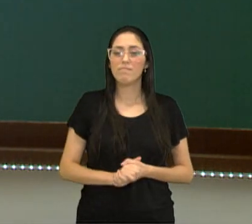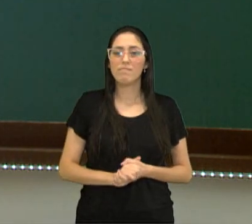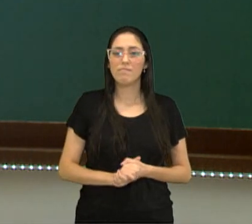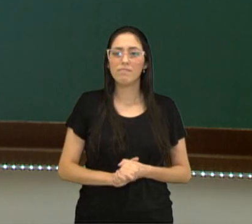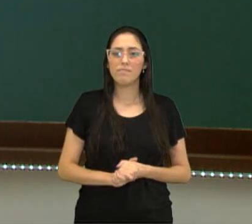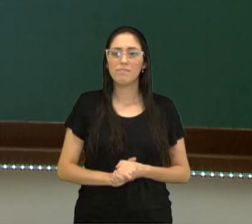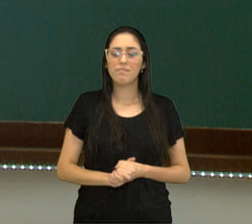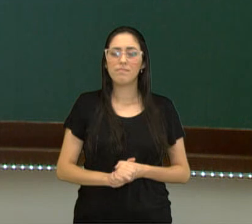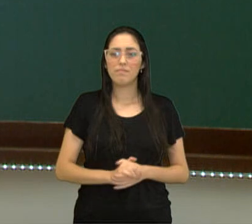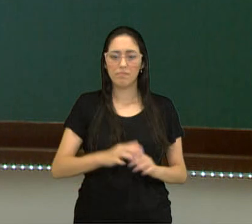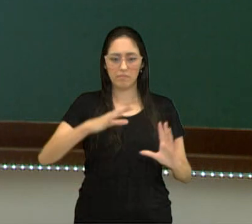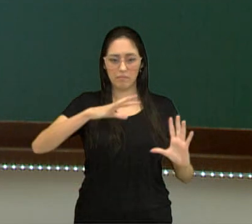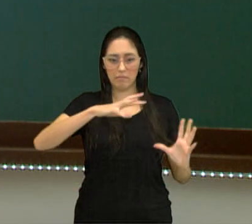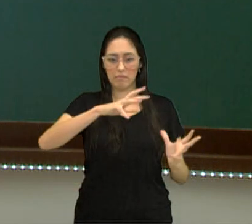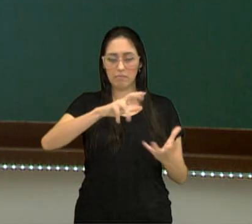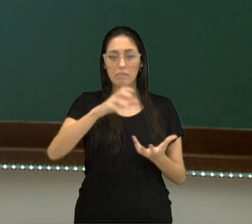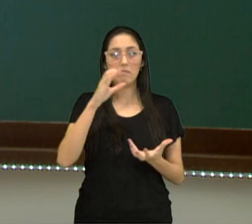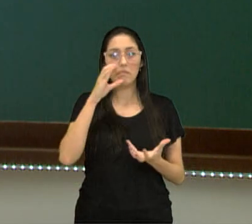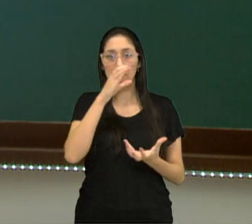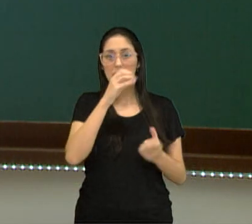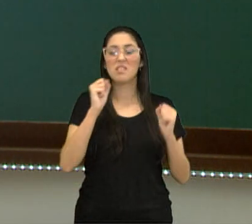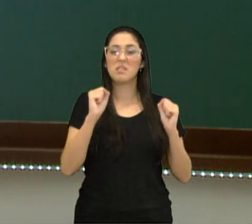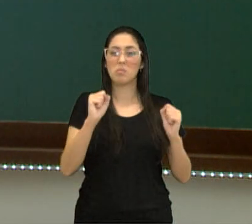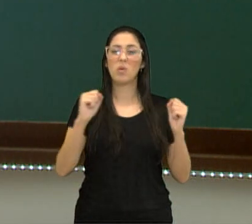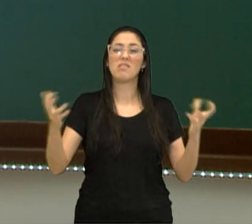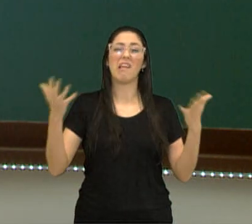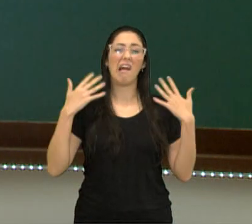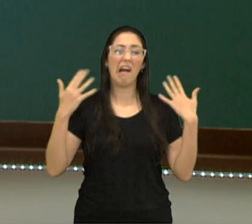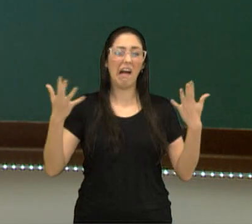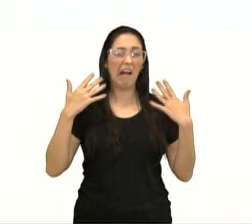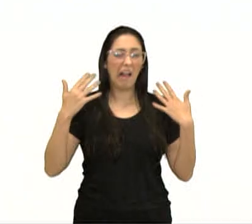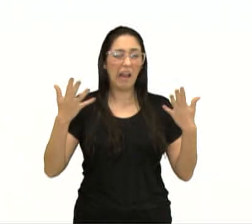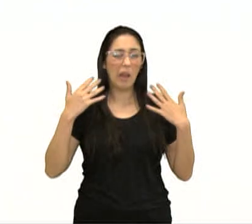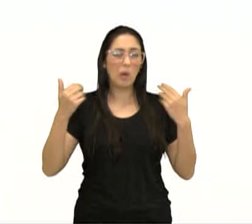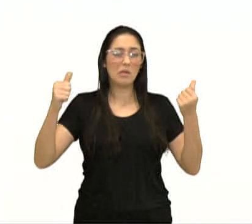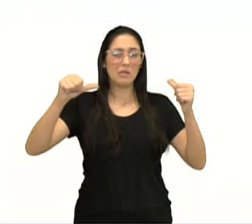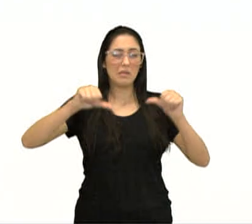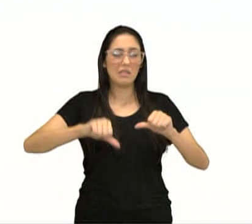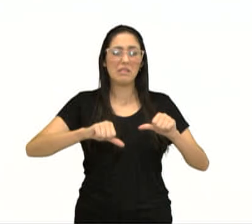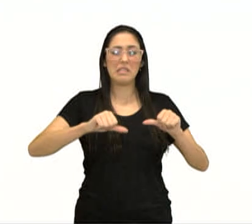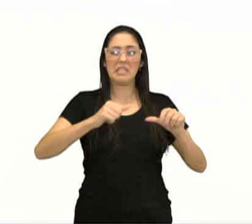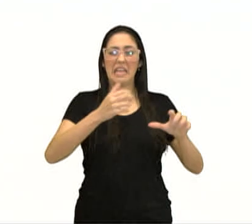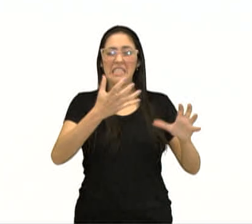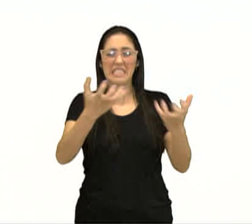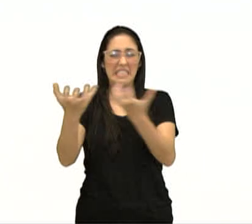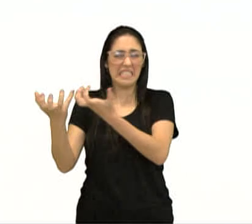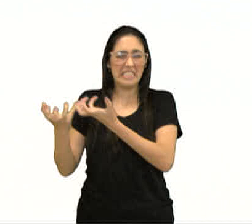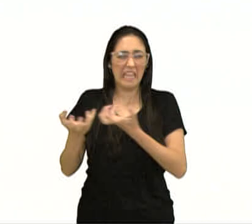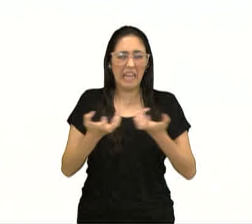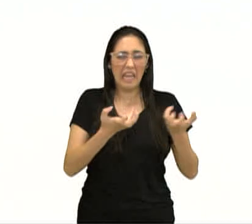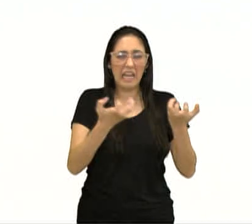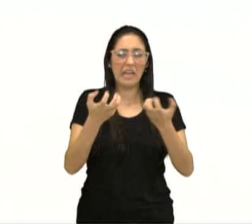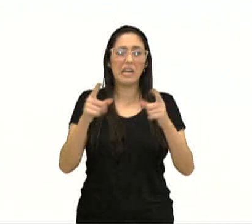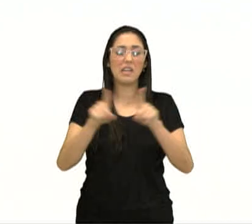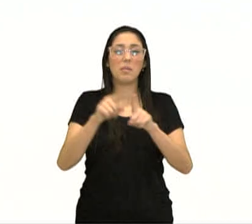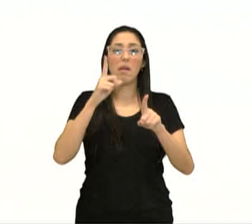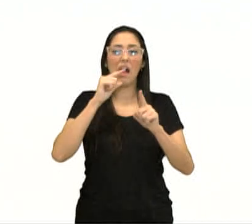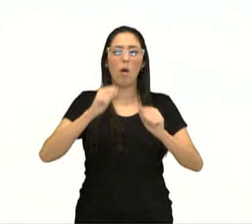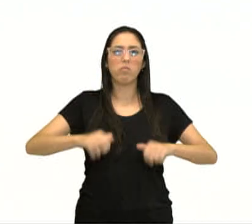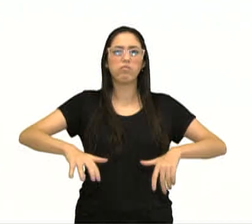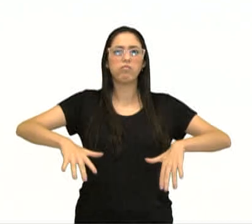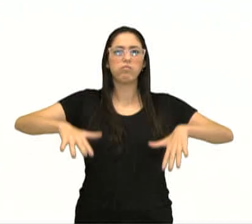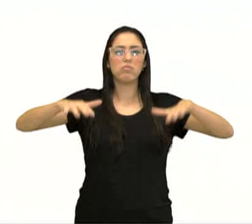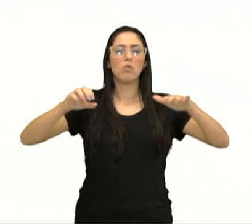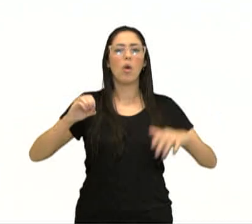Ele vai promover ondas de calor, secas, enchentes, além da elevação dos níveis dos